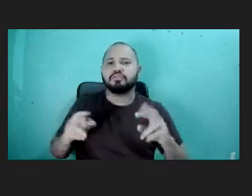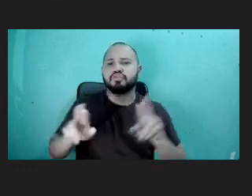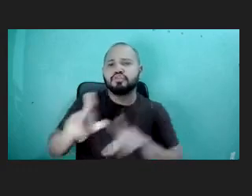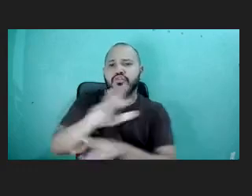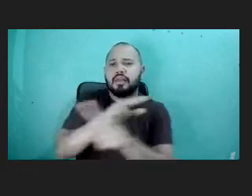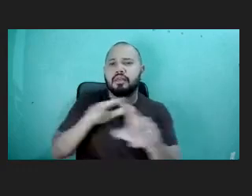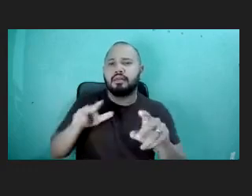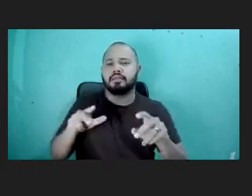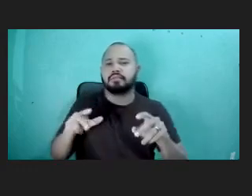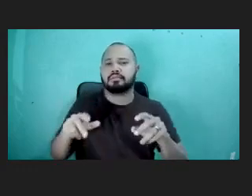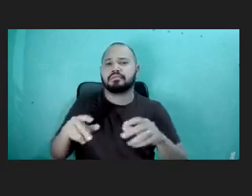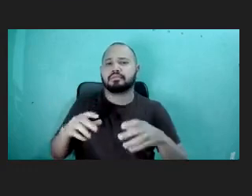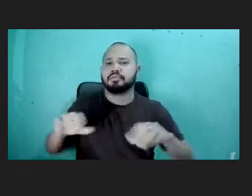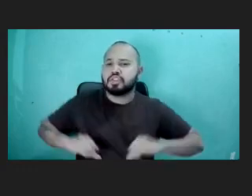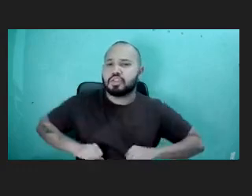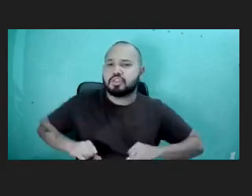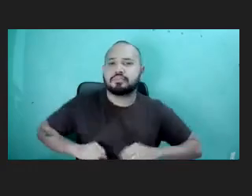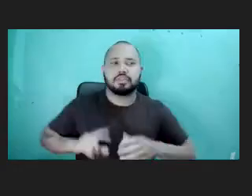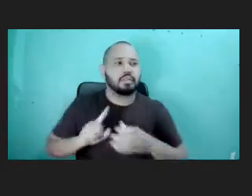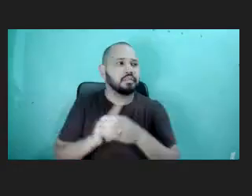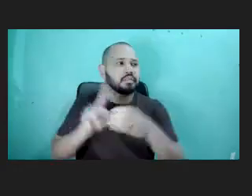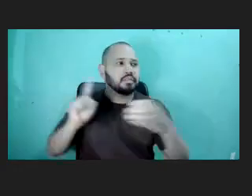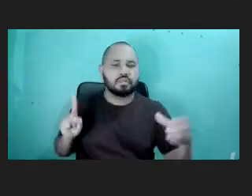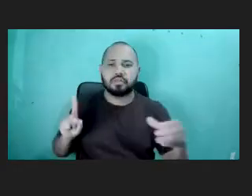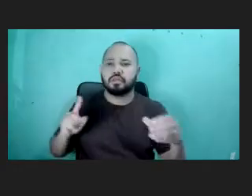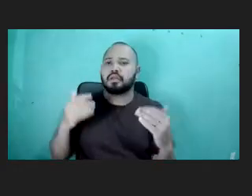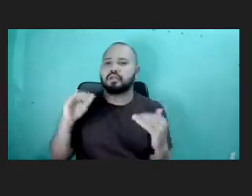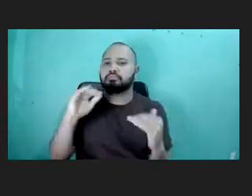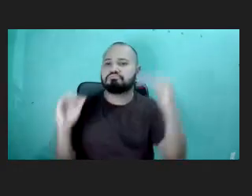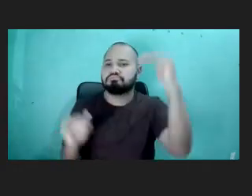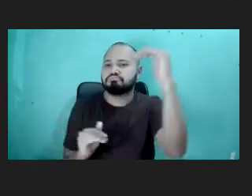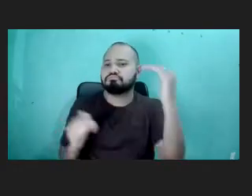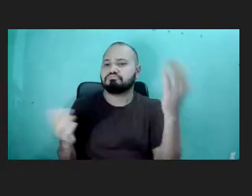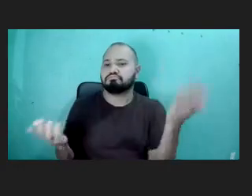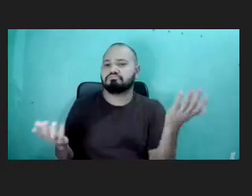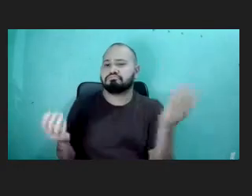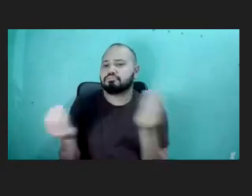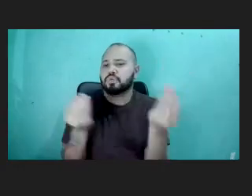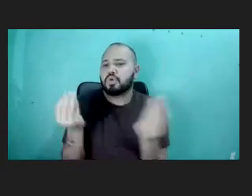de exclusão, de desigualdade.